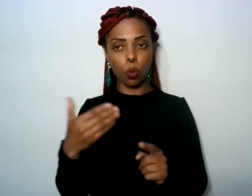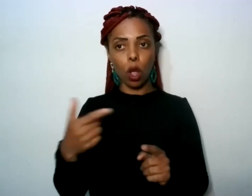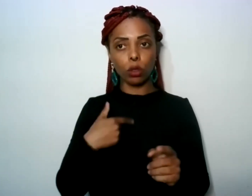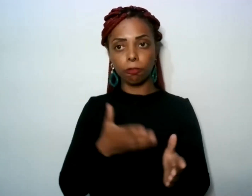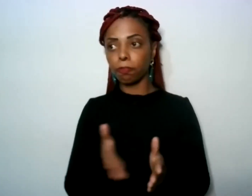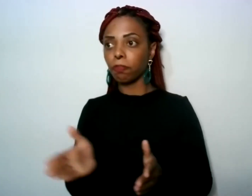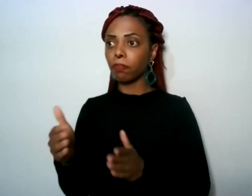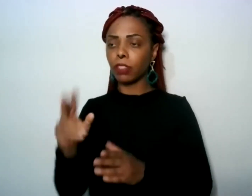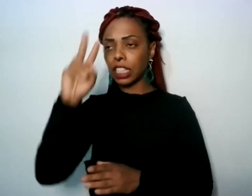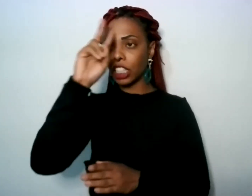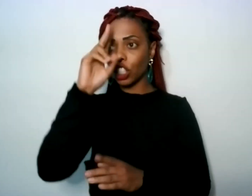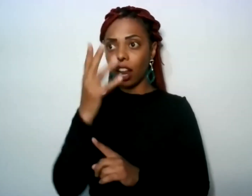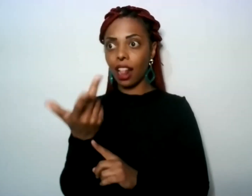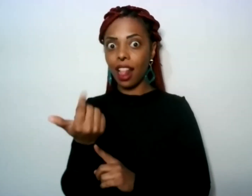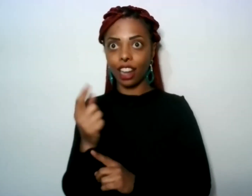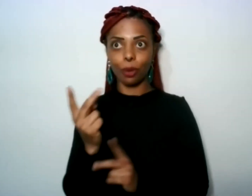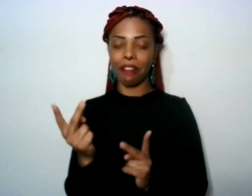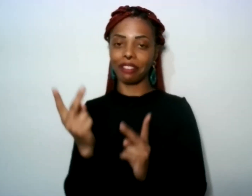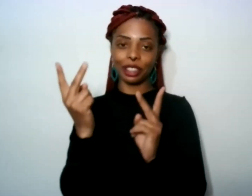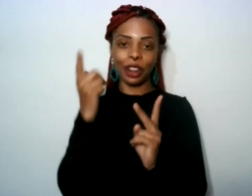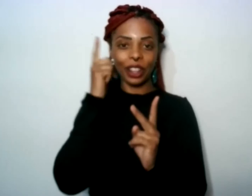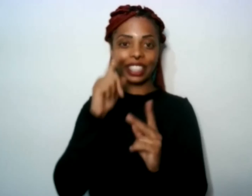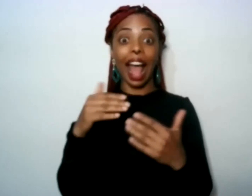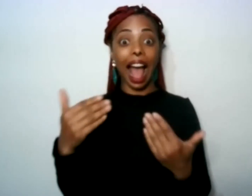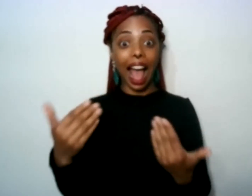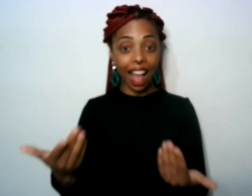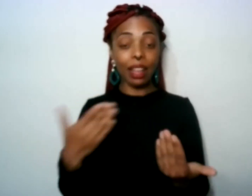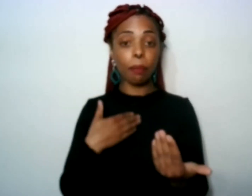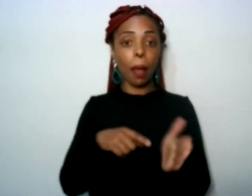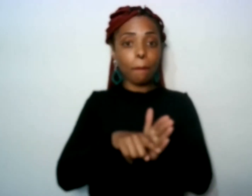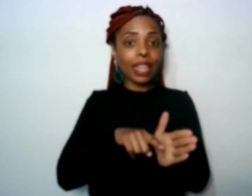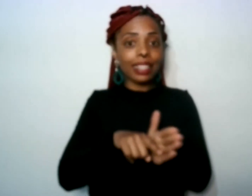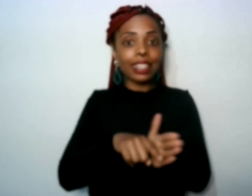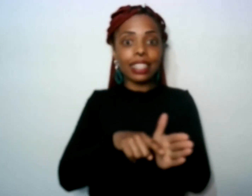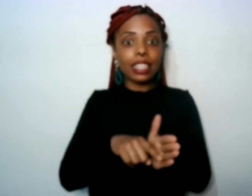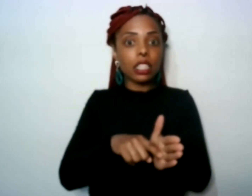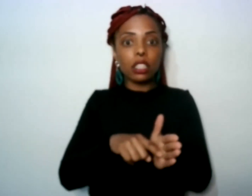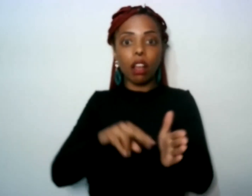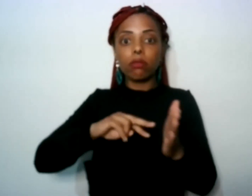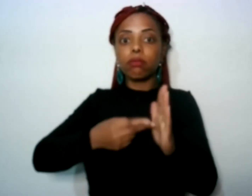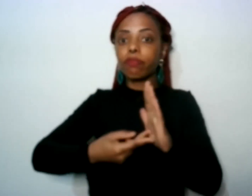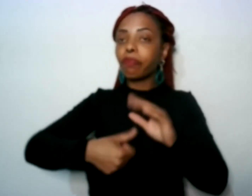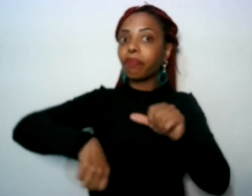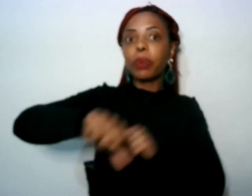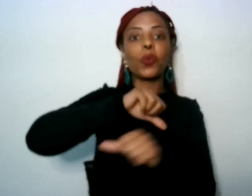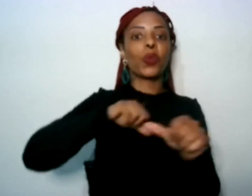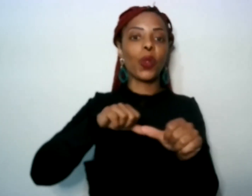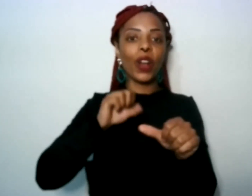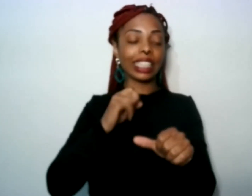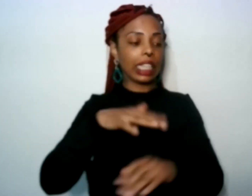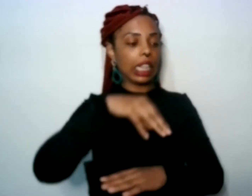foi uma vitória muito grande a minha pesquisa ela ganhou um outro sentido que não teria na arquitetura